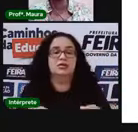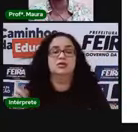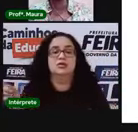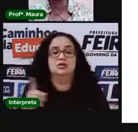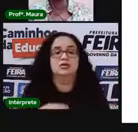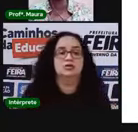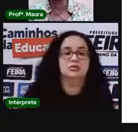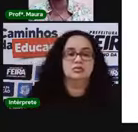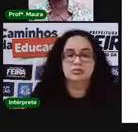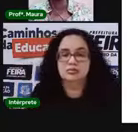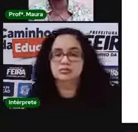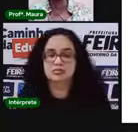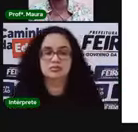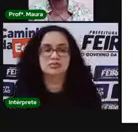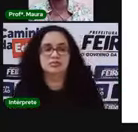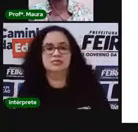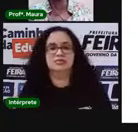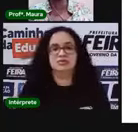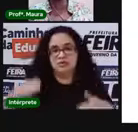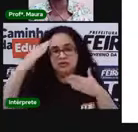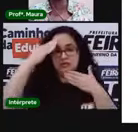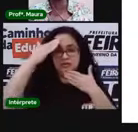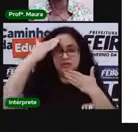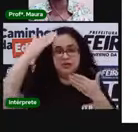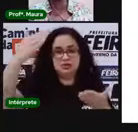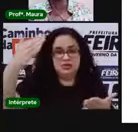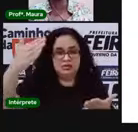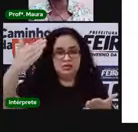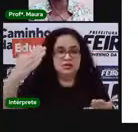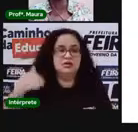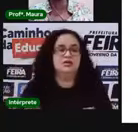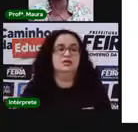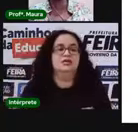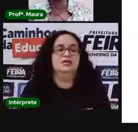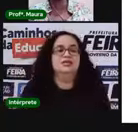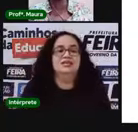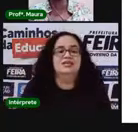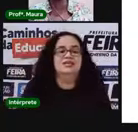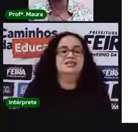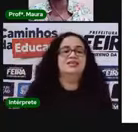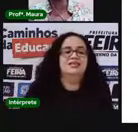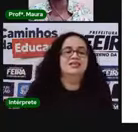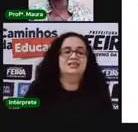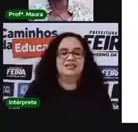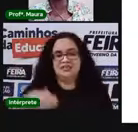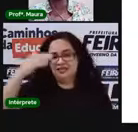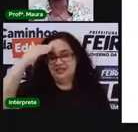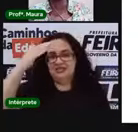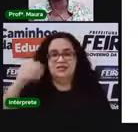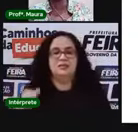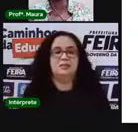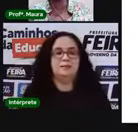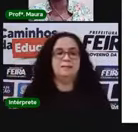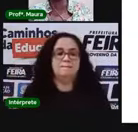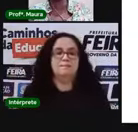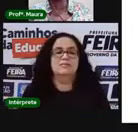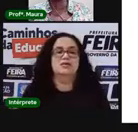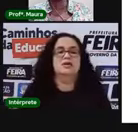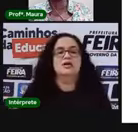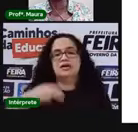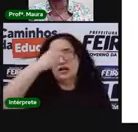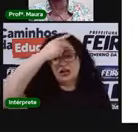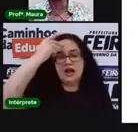João... João, muito grata. João precisa estar ali antenado, porque qualquer coisa a gente está chamando ele, né? Então, minha